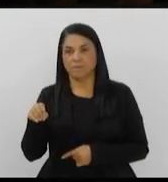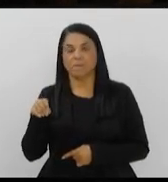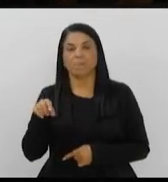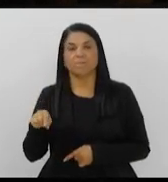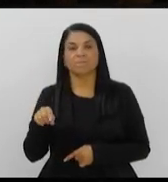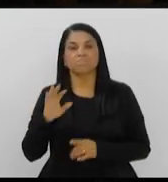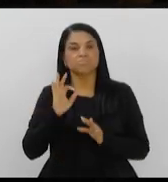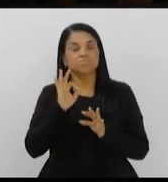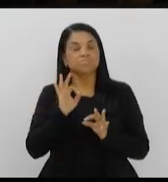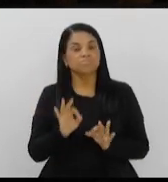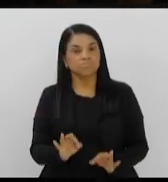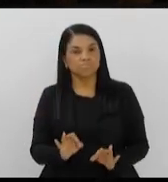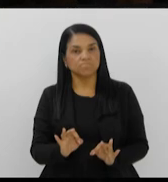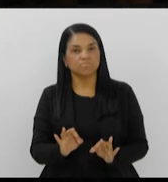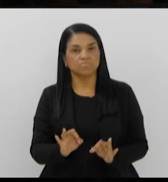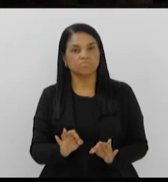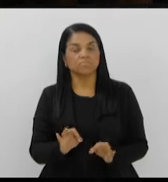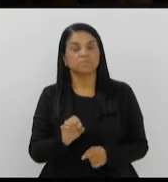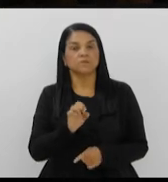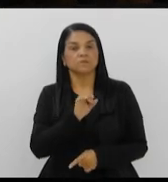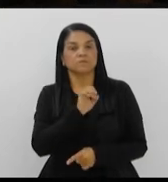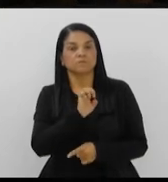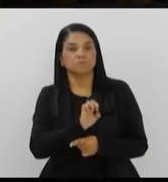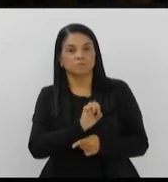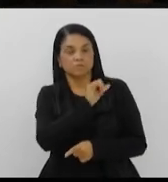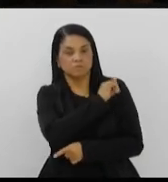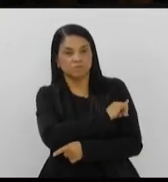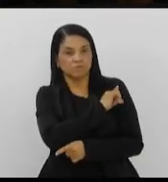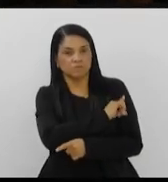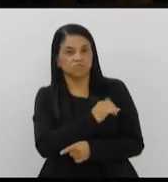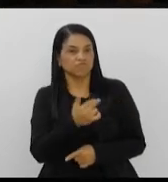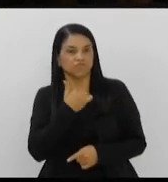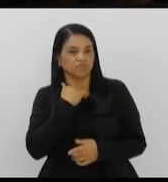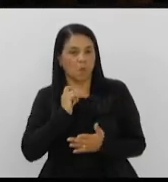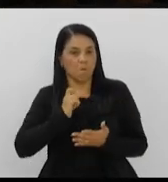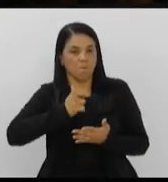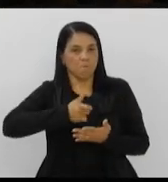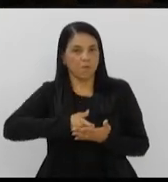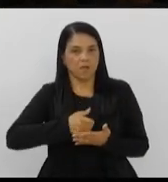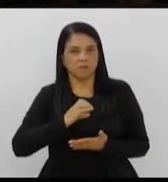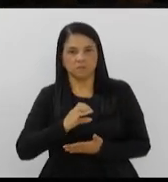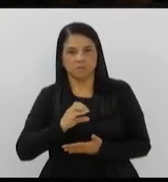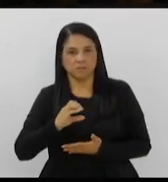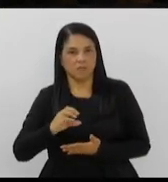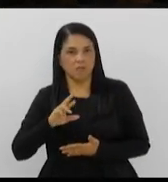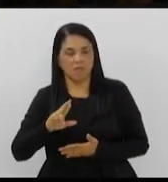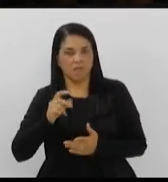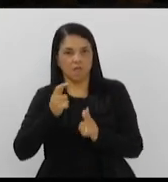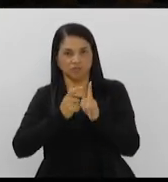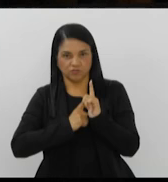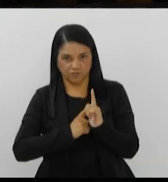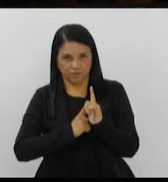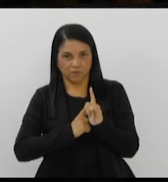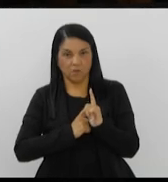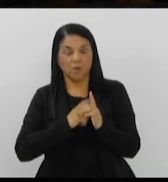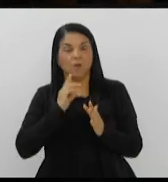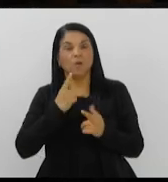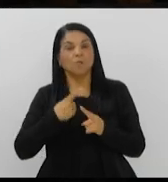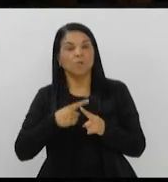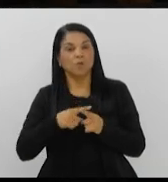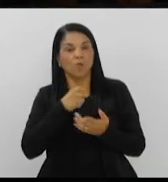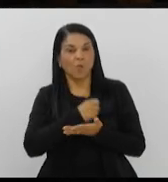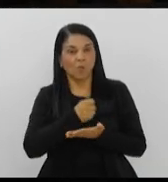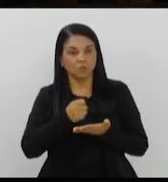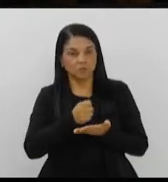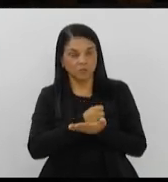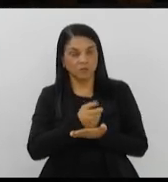considerando que o Rio de Janeiro não poderia pagar um tostão à CCR referente a dívidas, porque aquele contrato que tinha durado